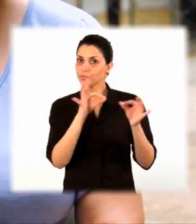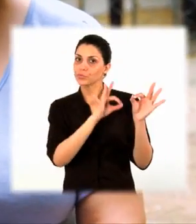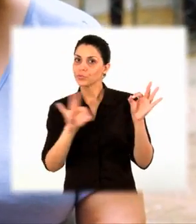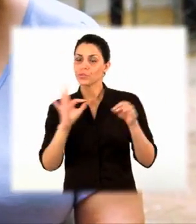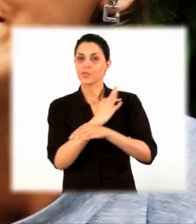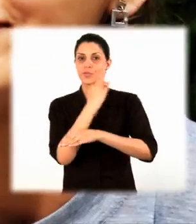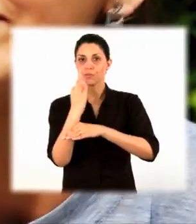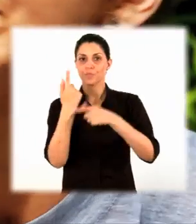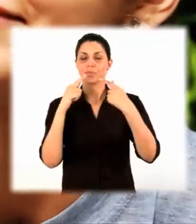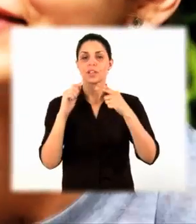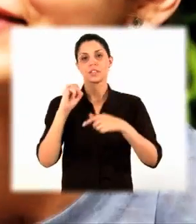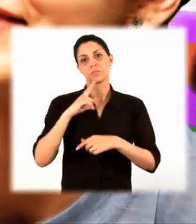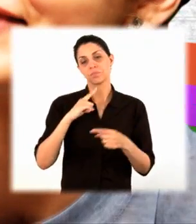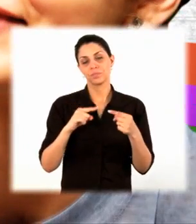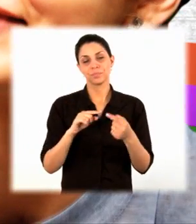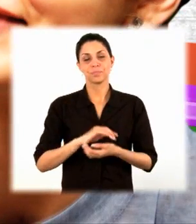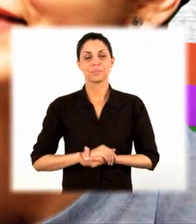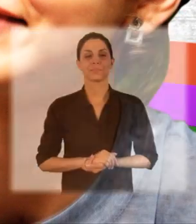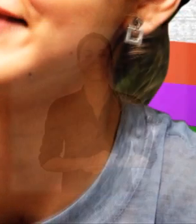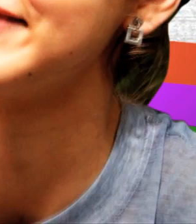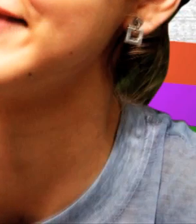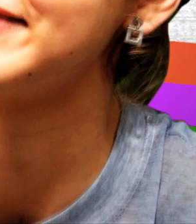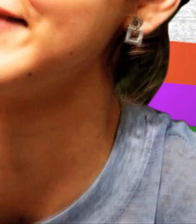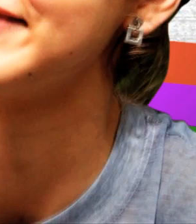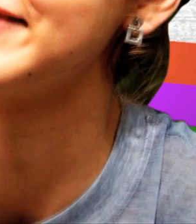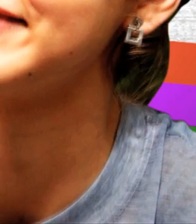está fluindo aí no seu texto.